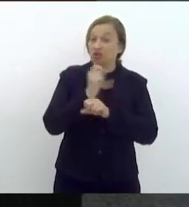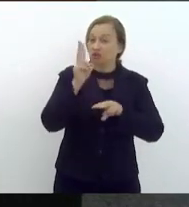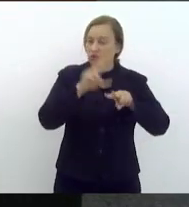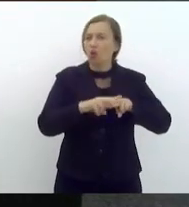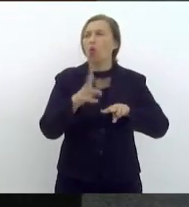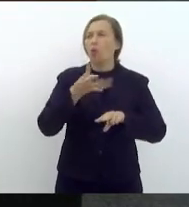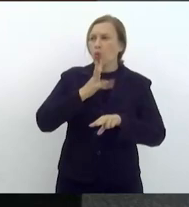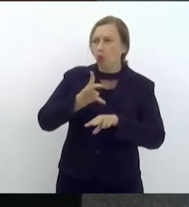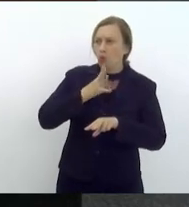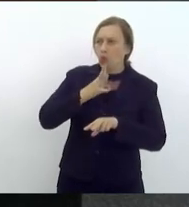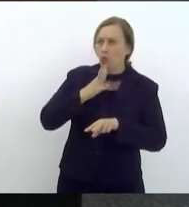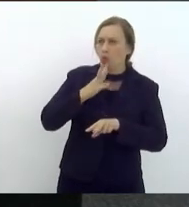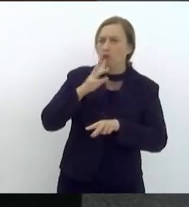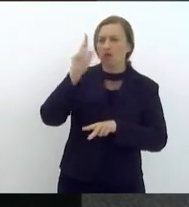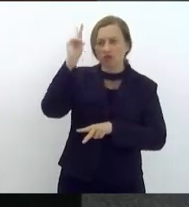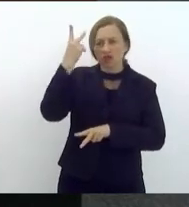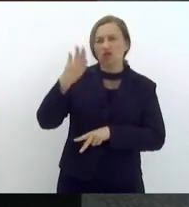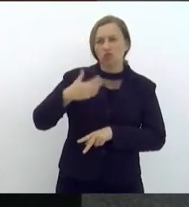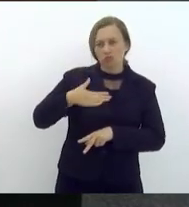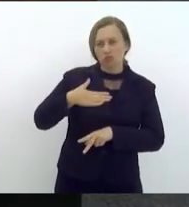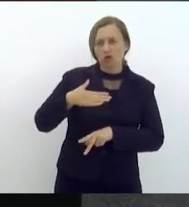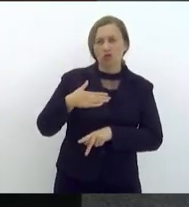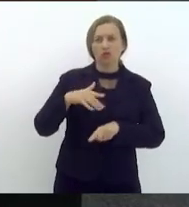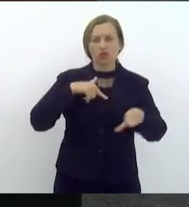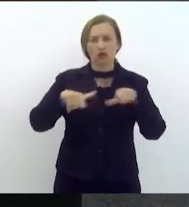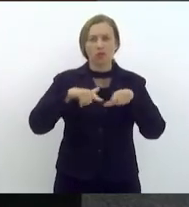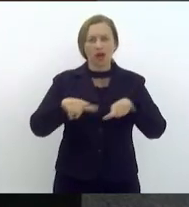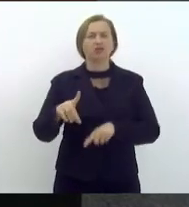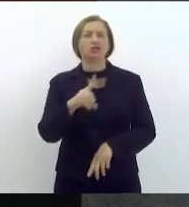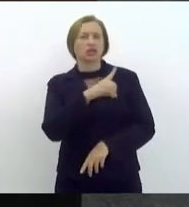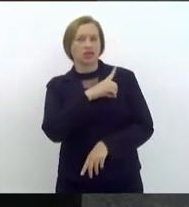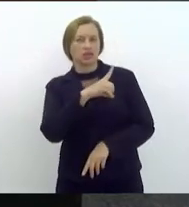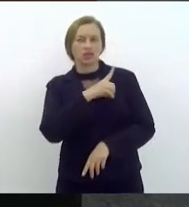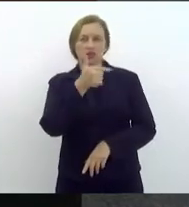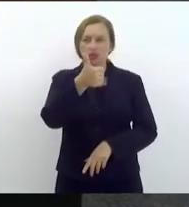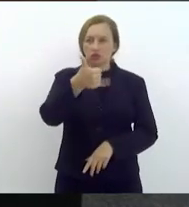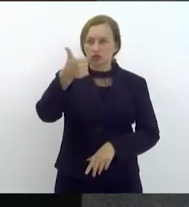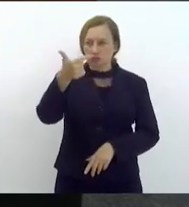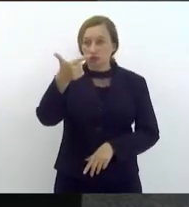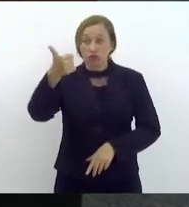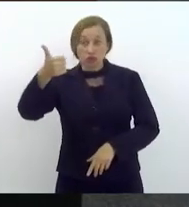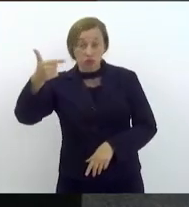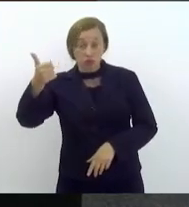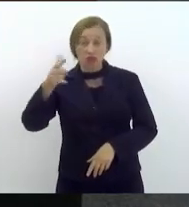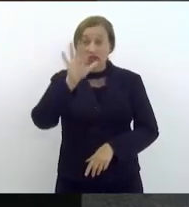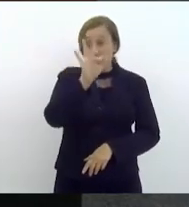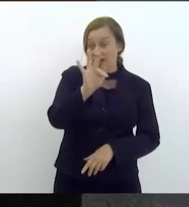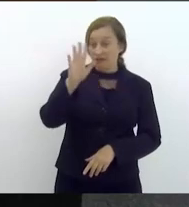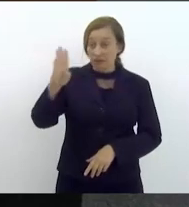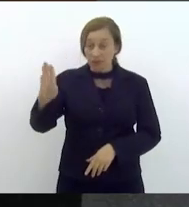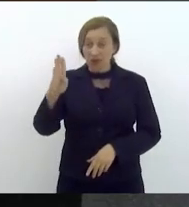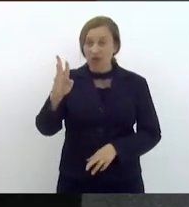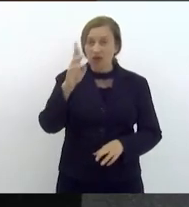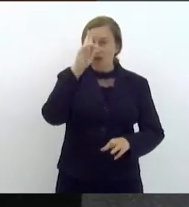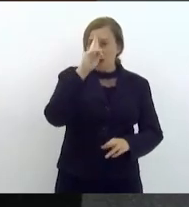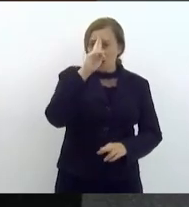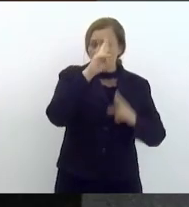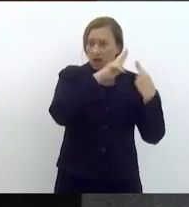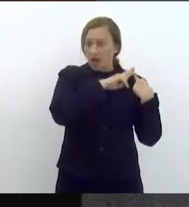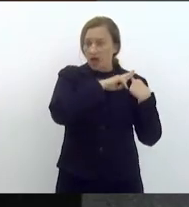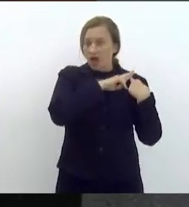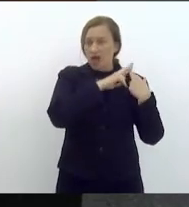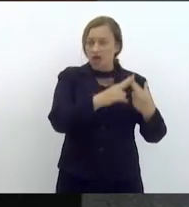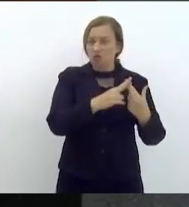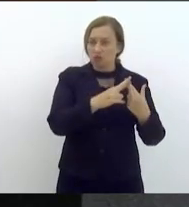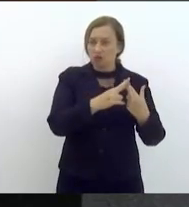porque foi na minha gestão em 2012 que FB foi preso FB foi o responsável por